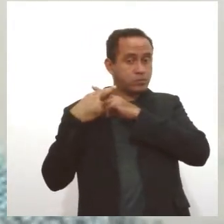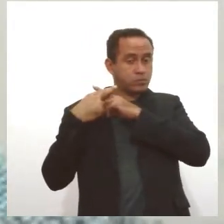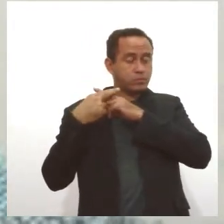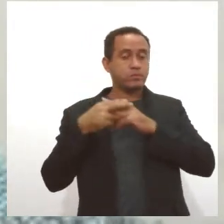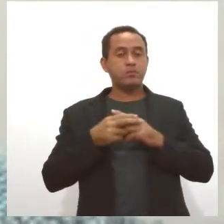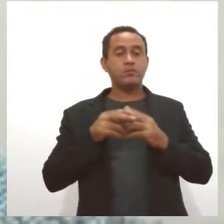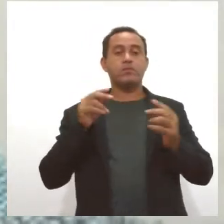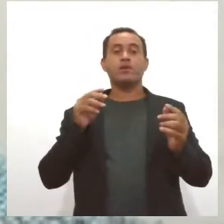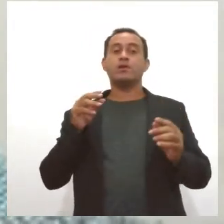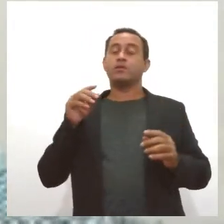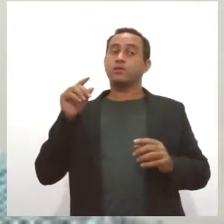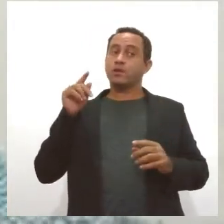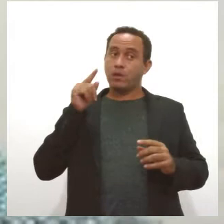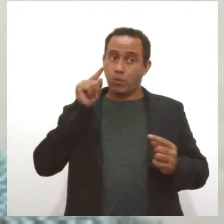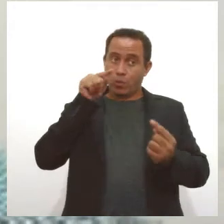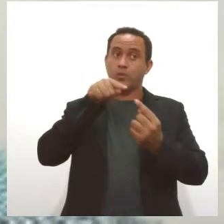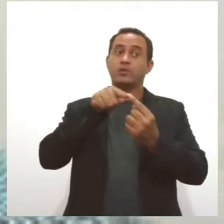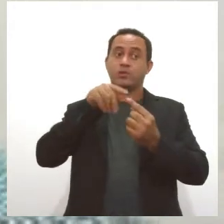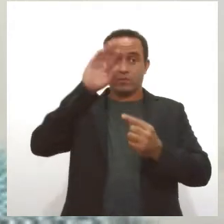caso mais grave,